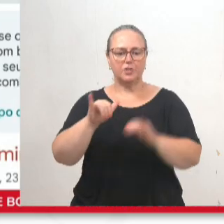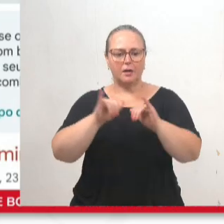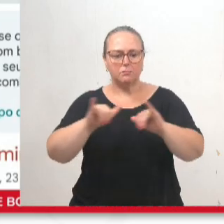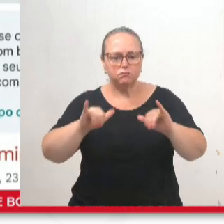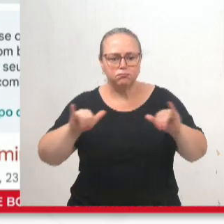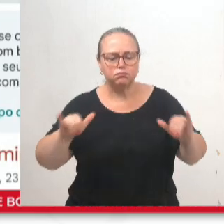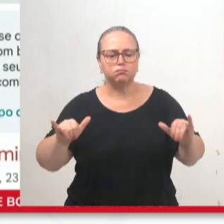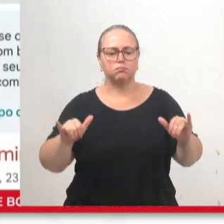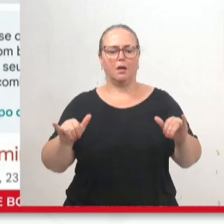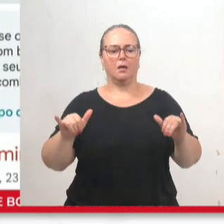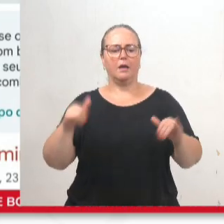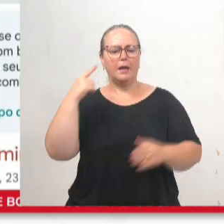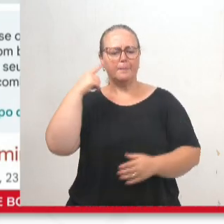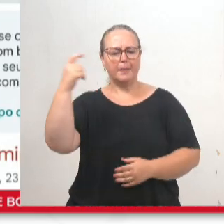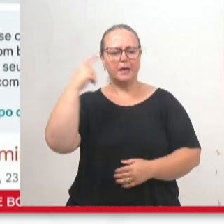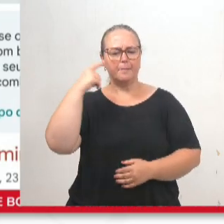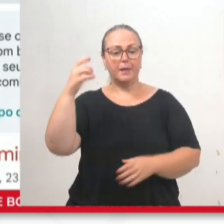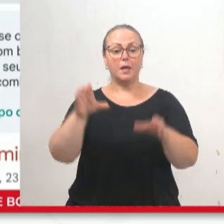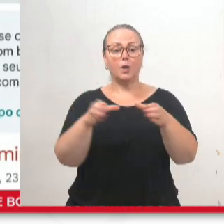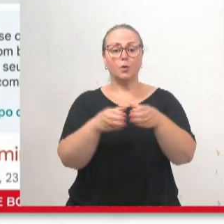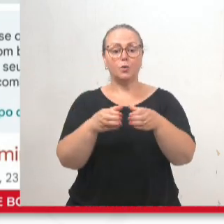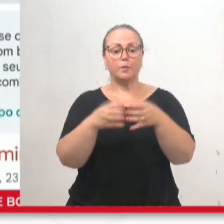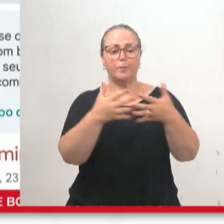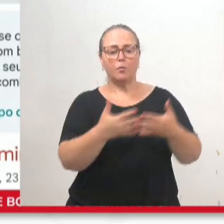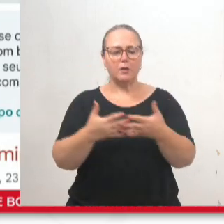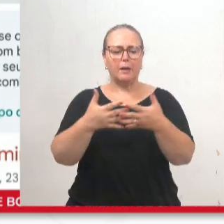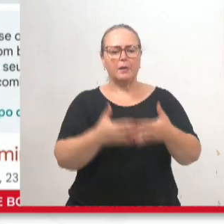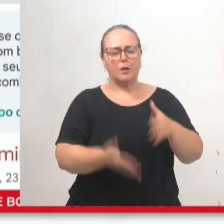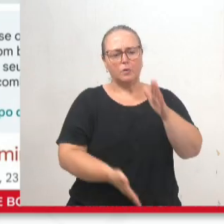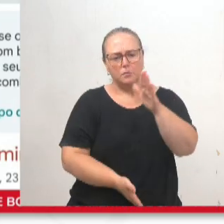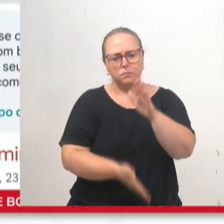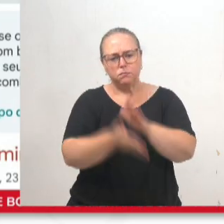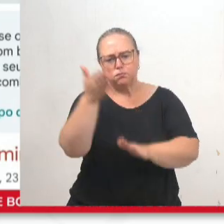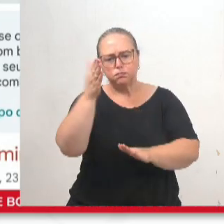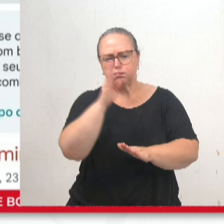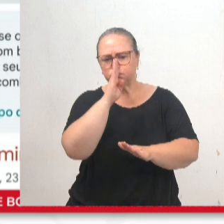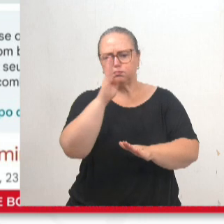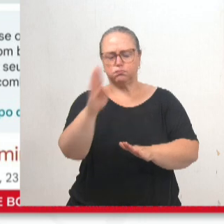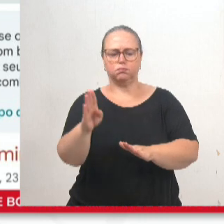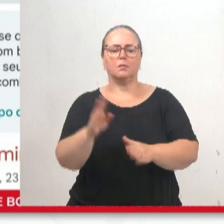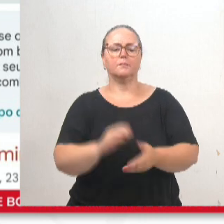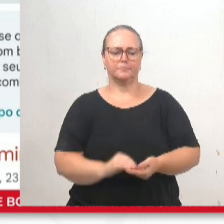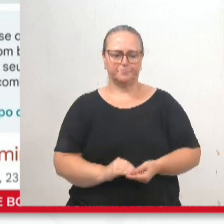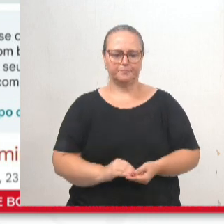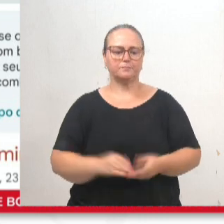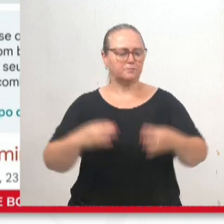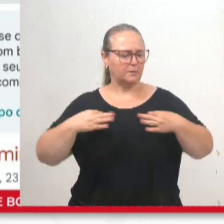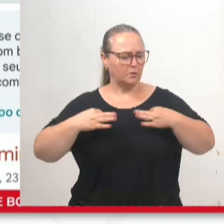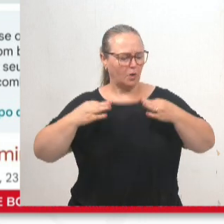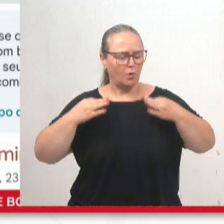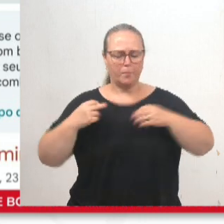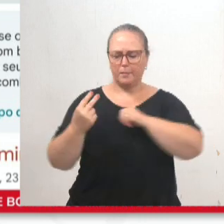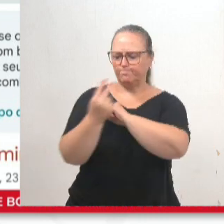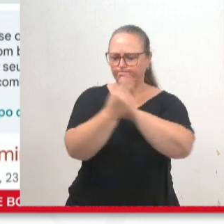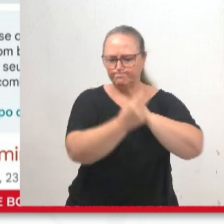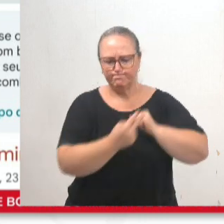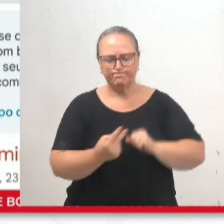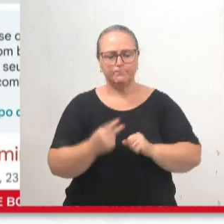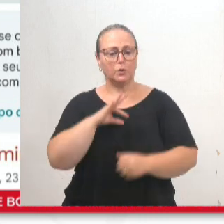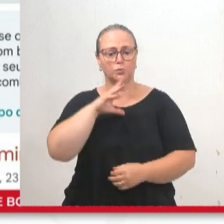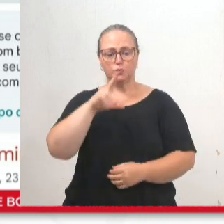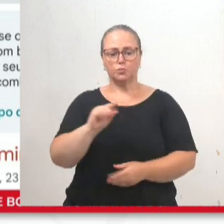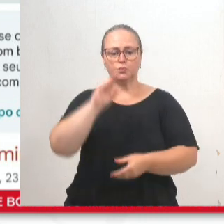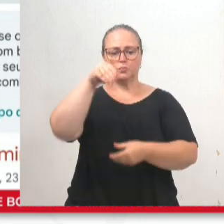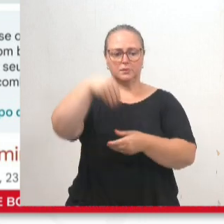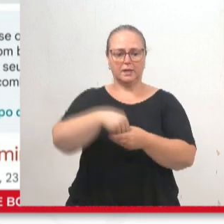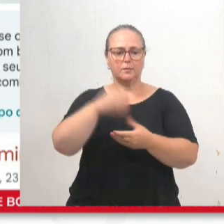sendo acionado o alarme e as nossas equipes prontamente, elas se deslocam para as nossas viaturas, colocam o seu equipamento de proteção individual e embarcam na viatura